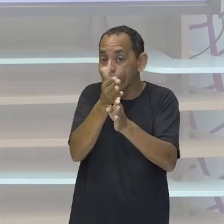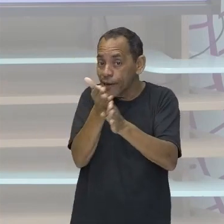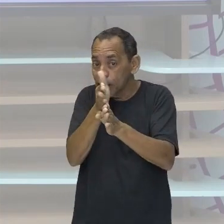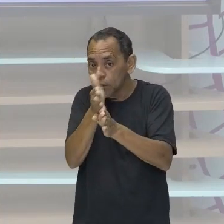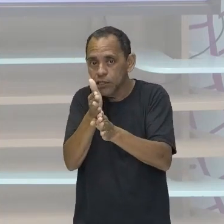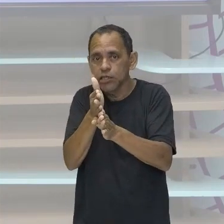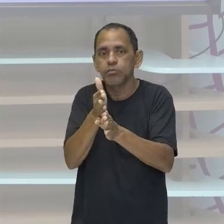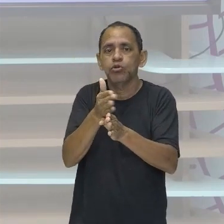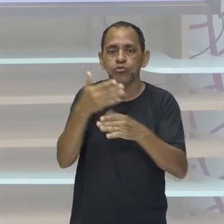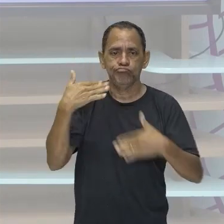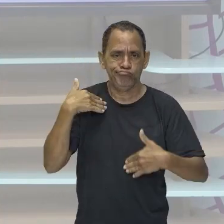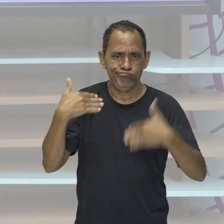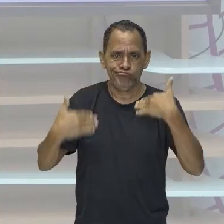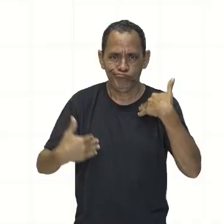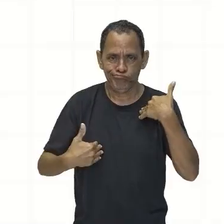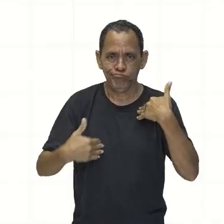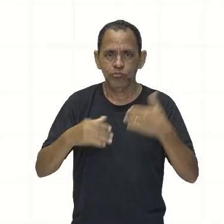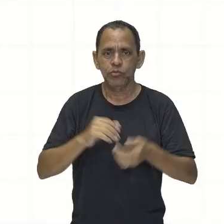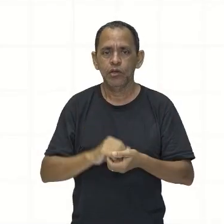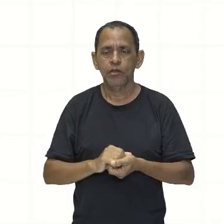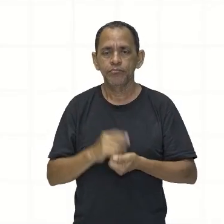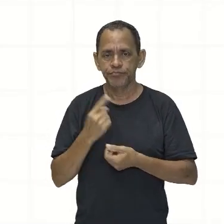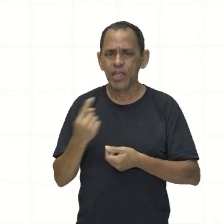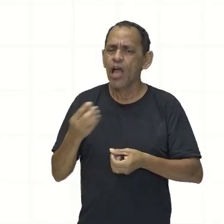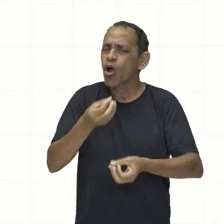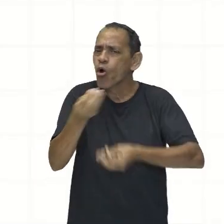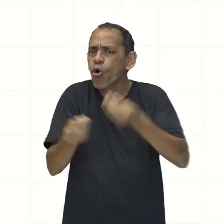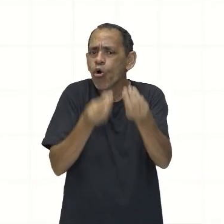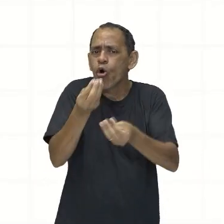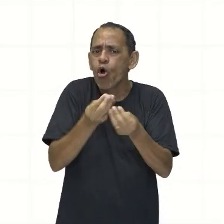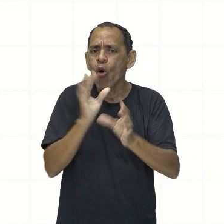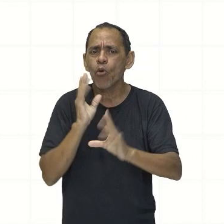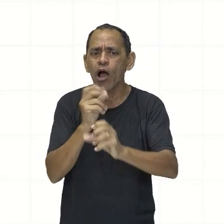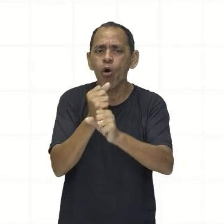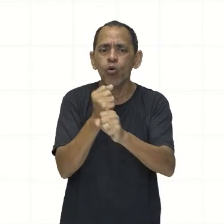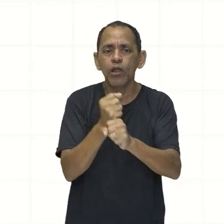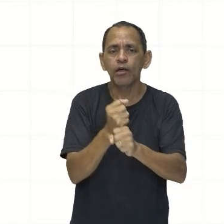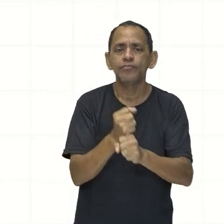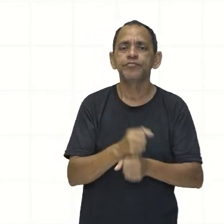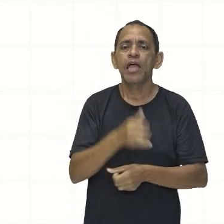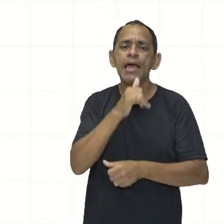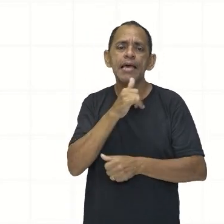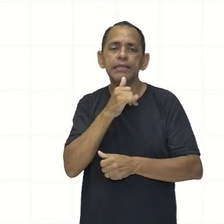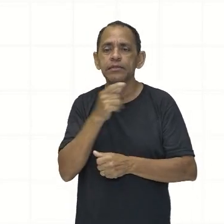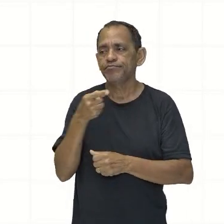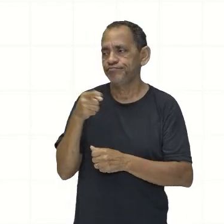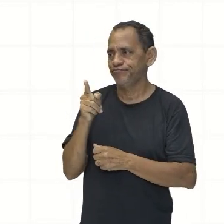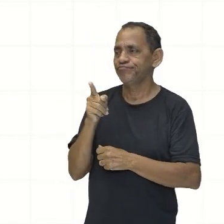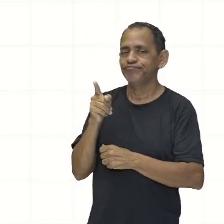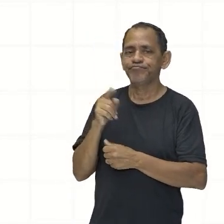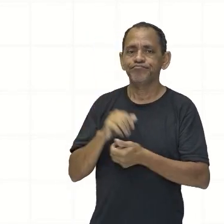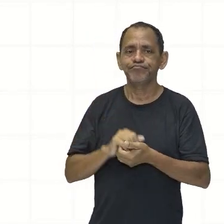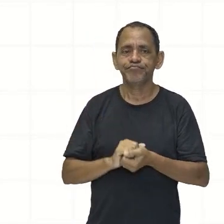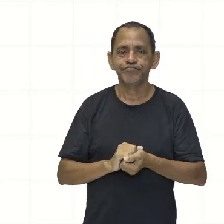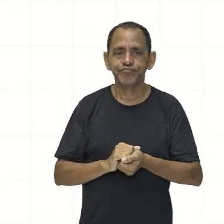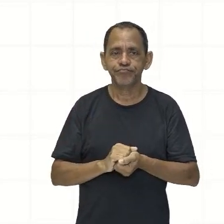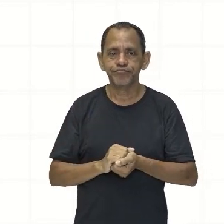ver como calcular isso aí agora, tá bom? Então vamos ao nosso exemplo. Então nós temos aqui, ó.